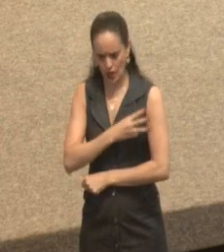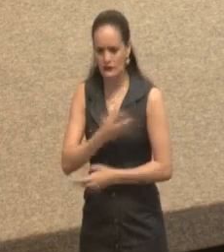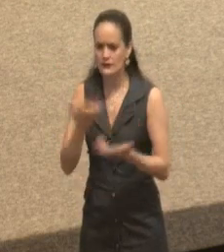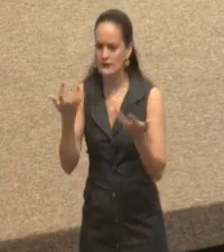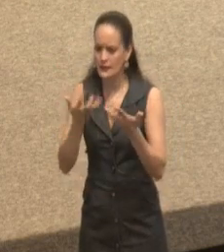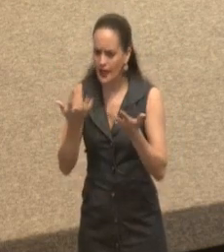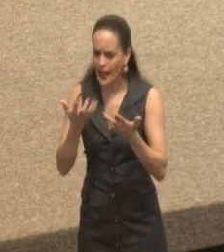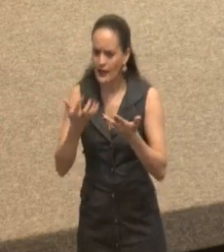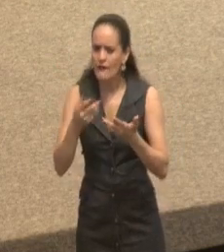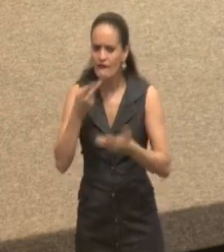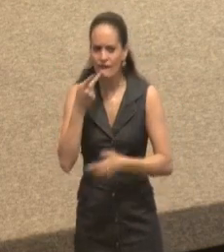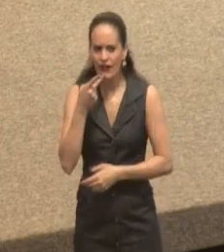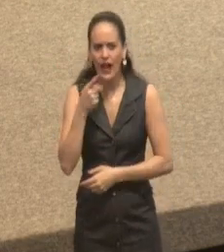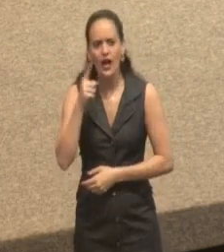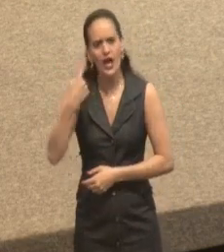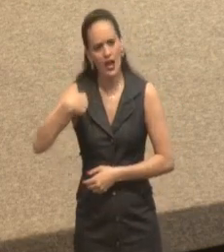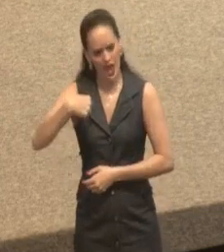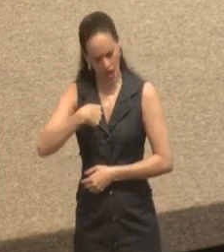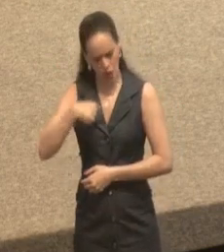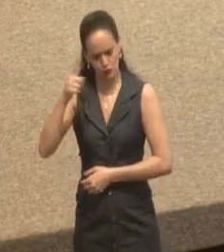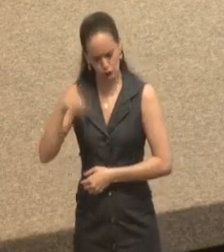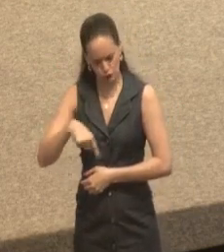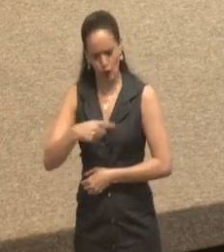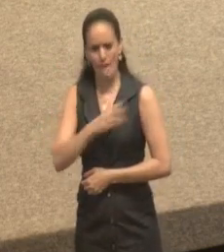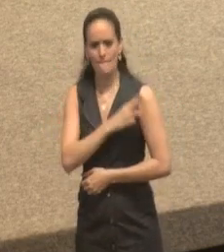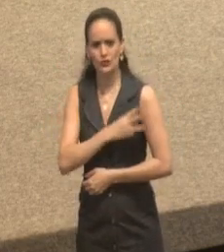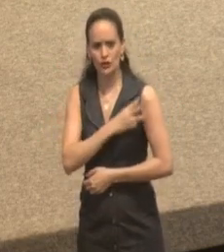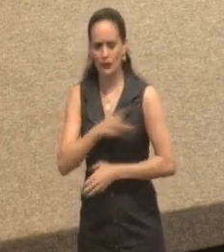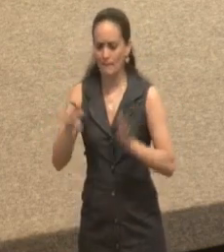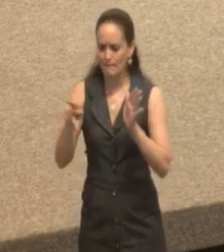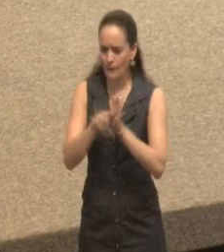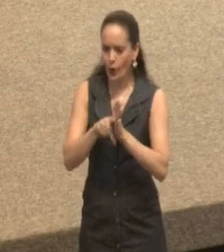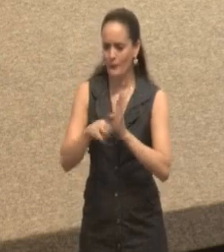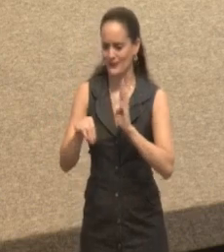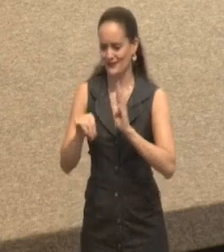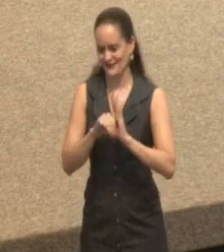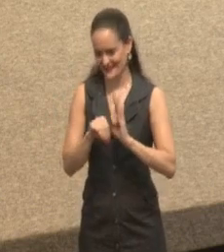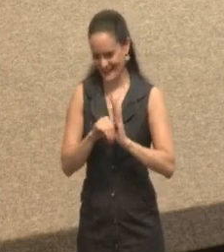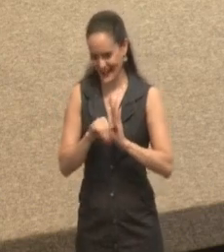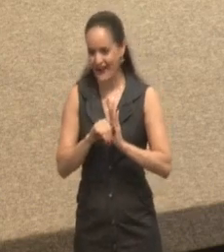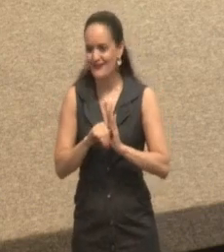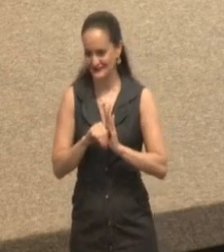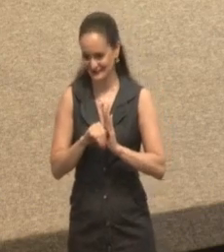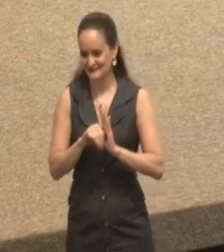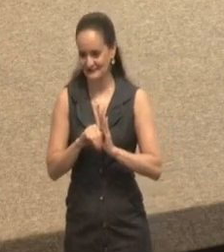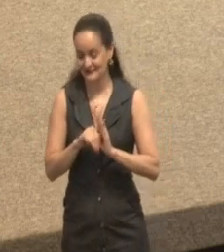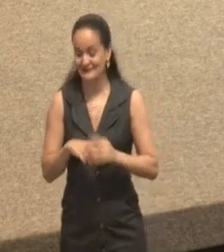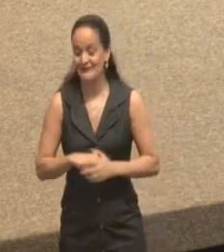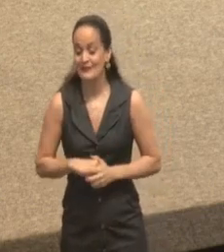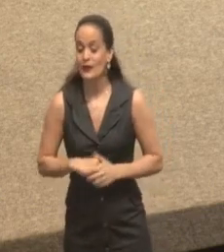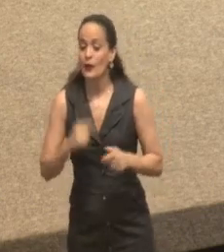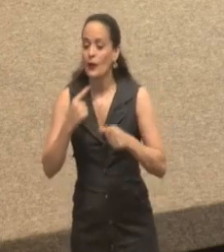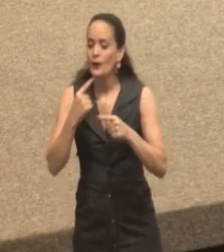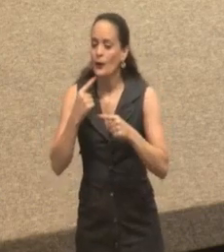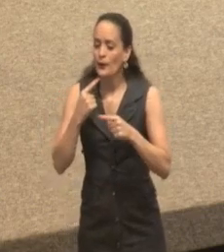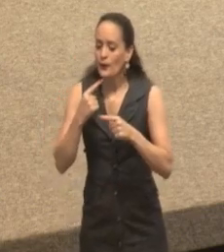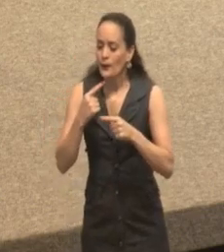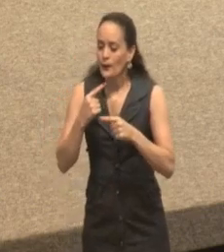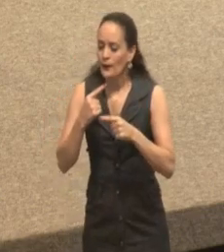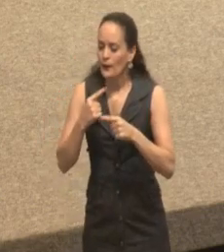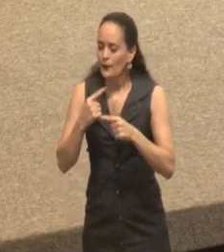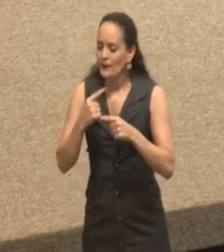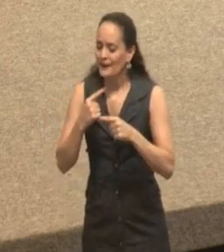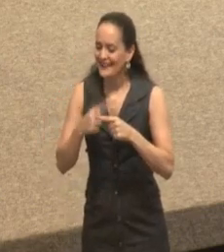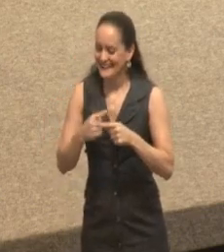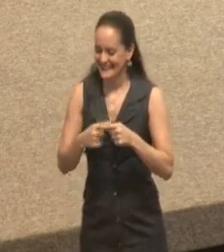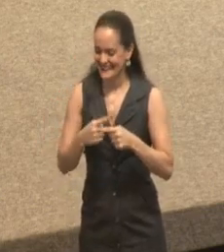de dizer isso quando vêm aqui pregar, são missionários da Memorial, todos os 826, pastor Brandão.